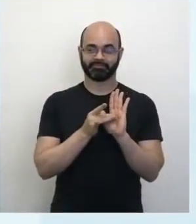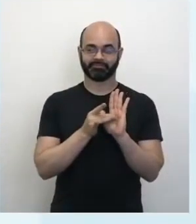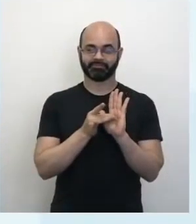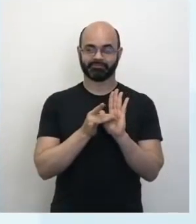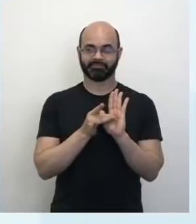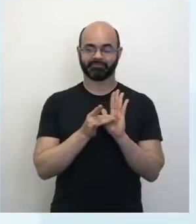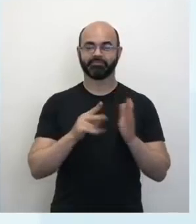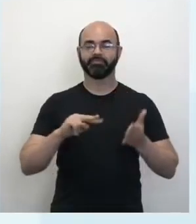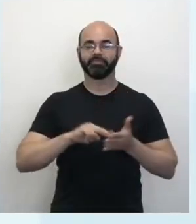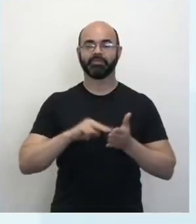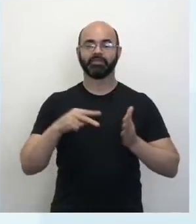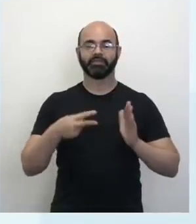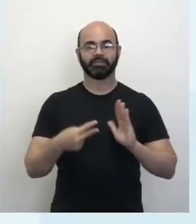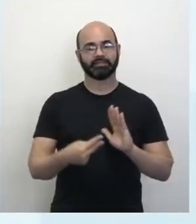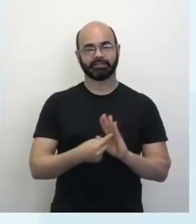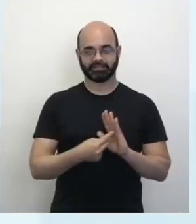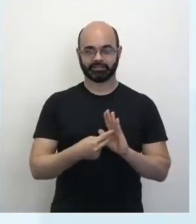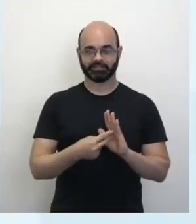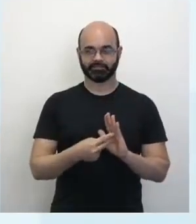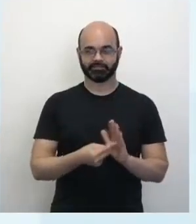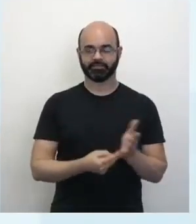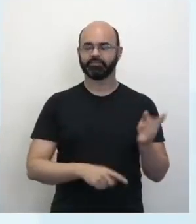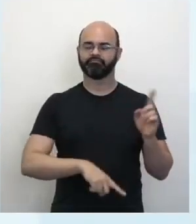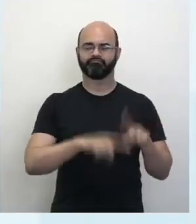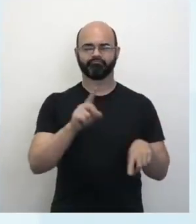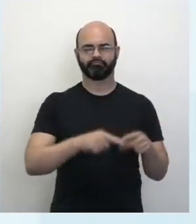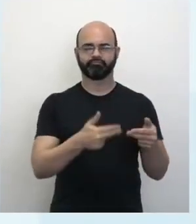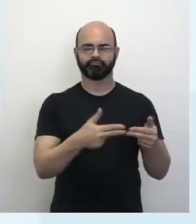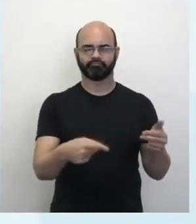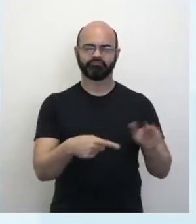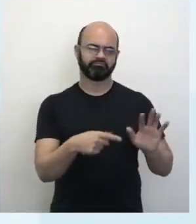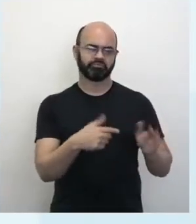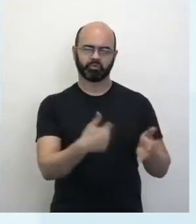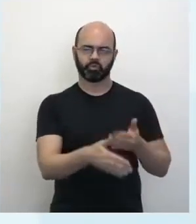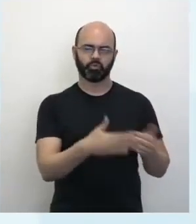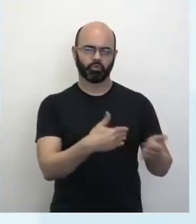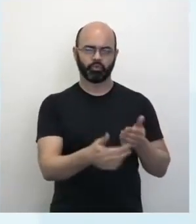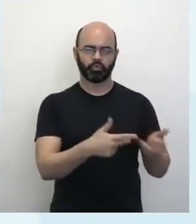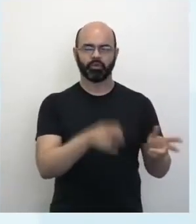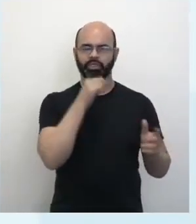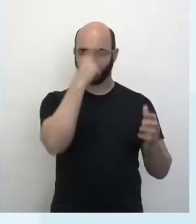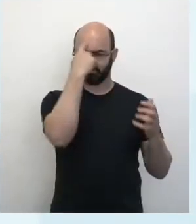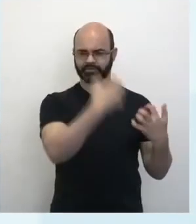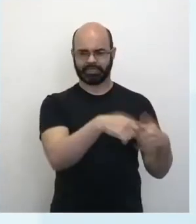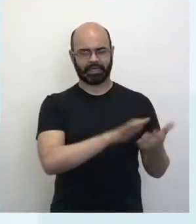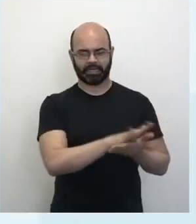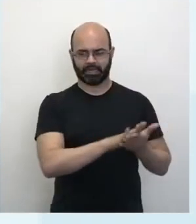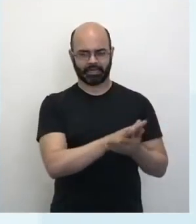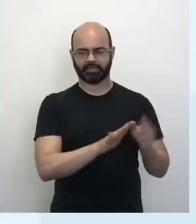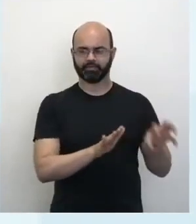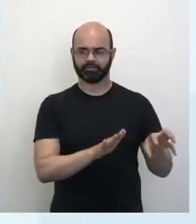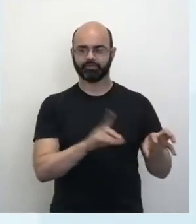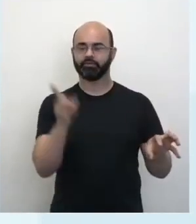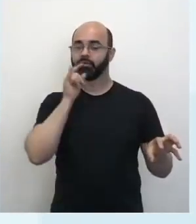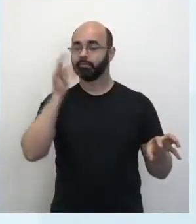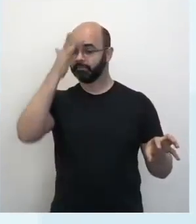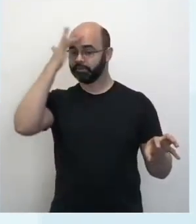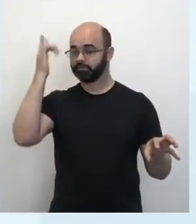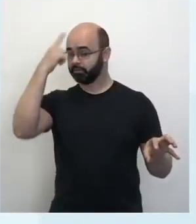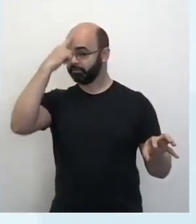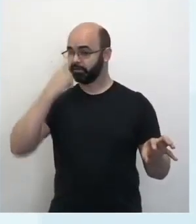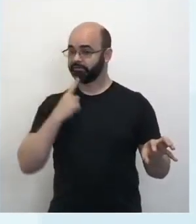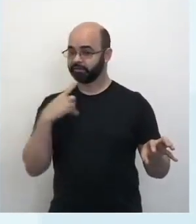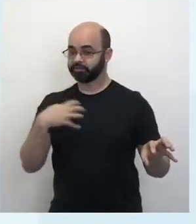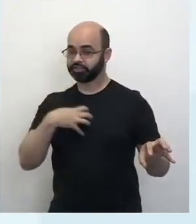personificação consiste em atribuir a objetos inanimados ou seres irracionais características dos seres humanos.